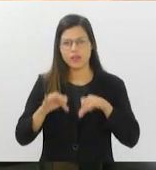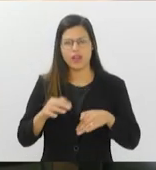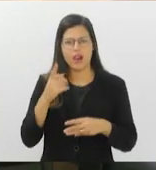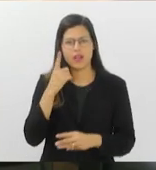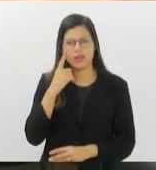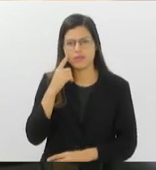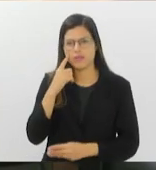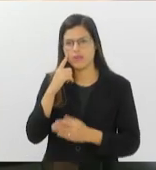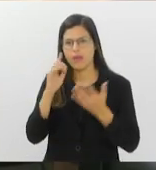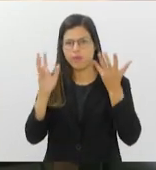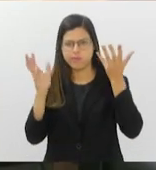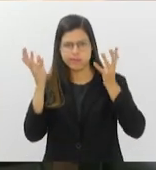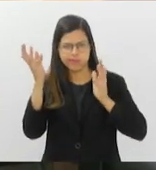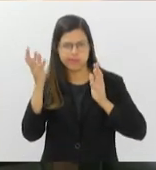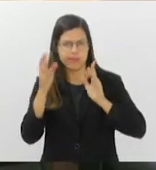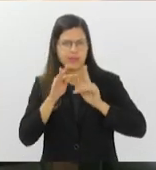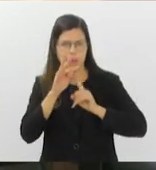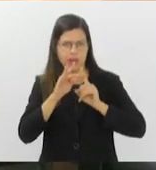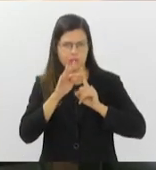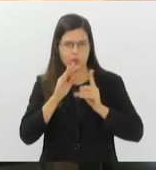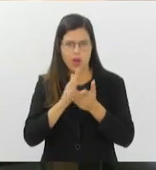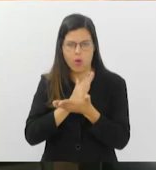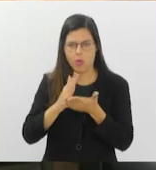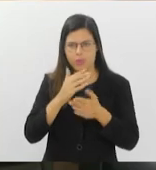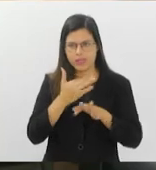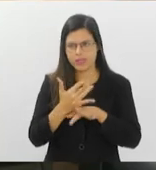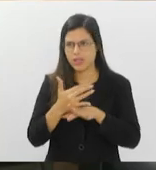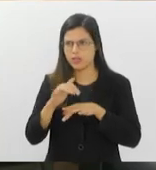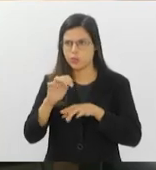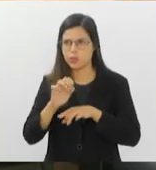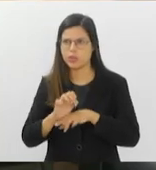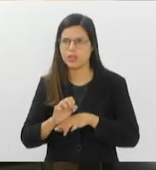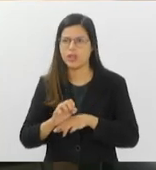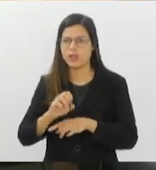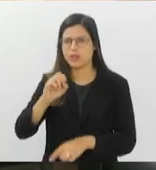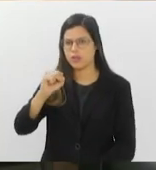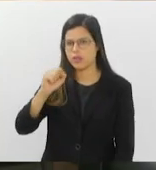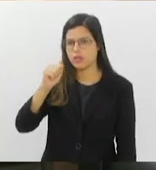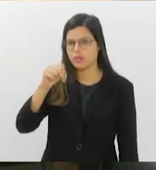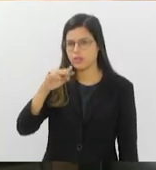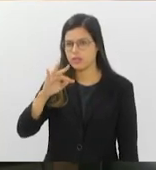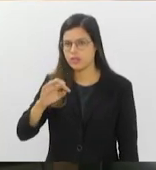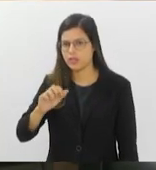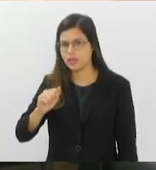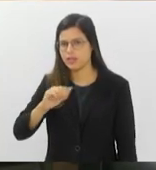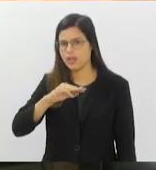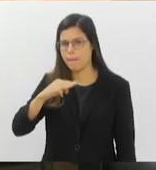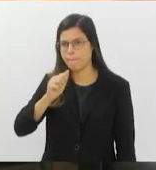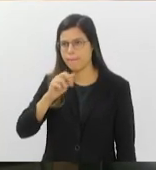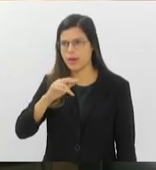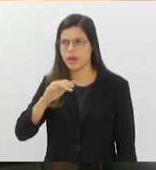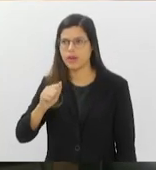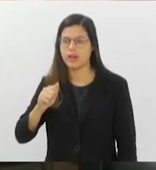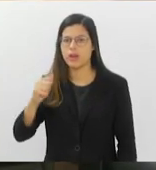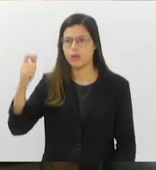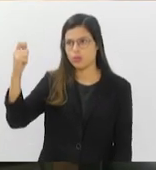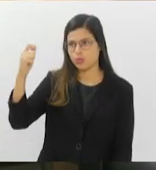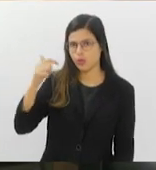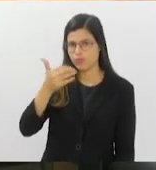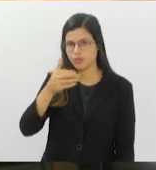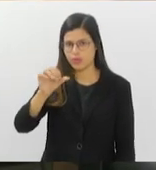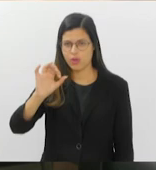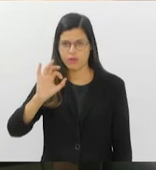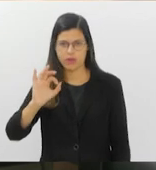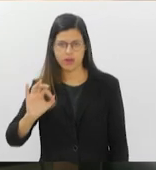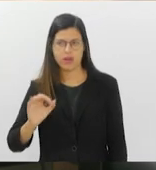no tempo em algumas cidades do estado. Aqui na tela, Santa Maria Madalena com sol, 19 graus nesse